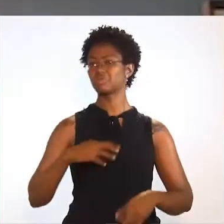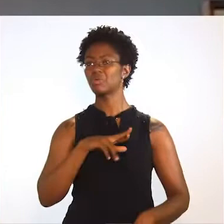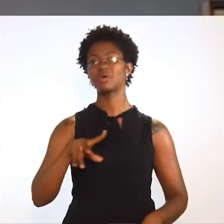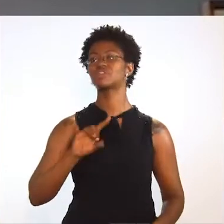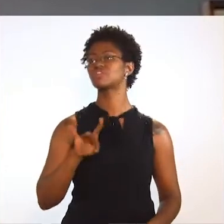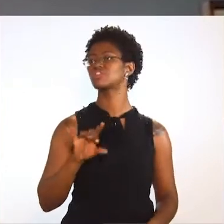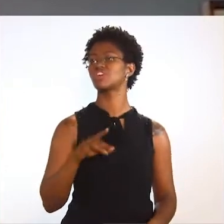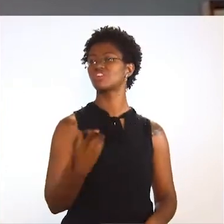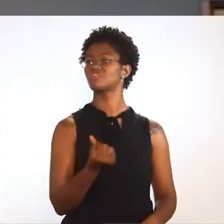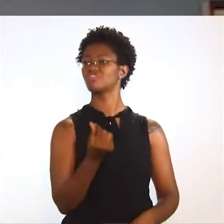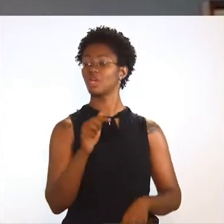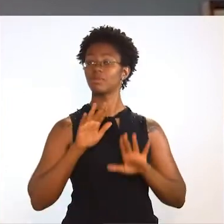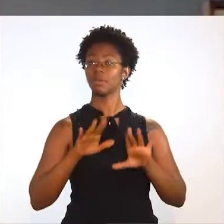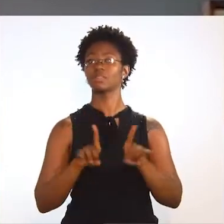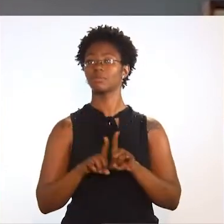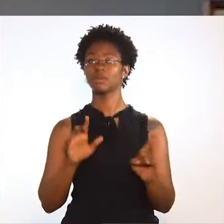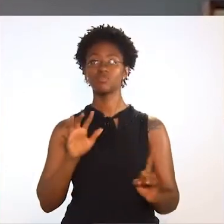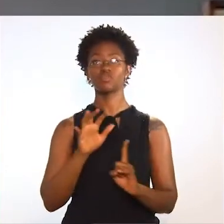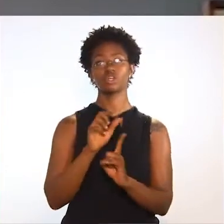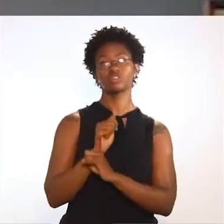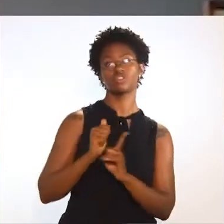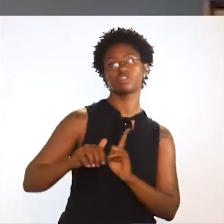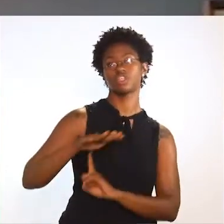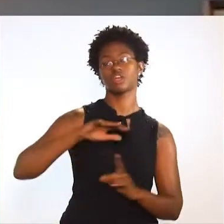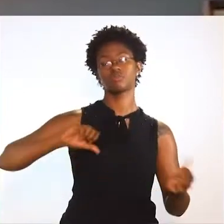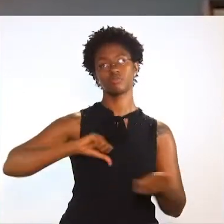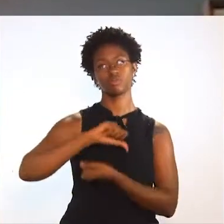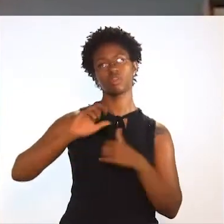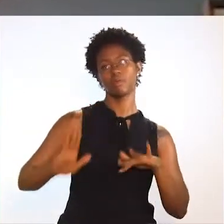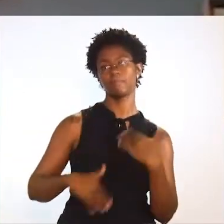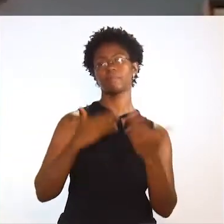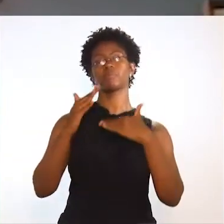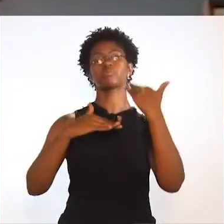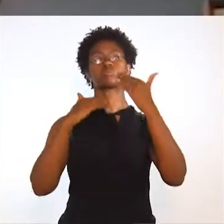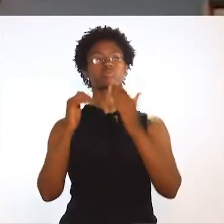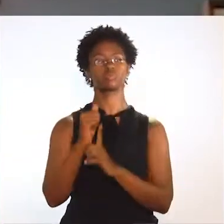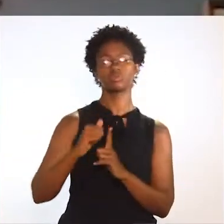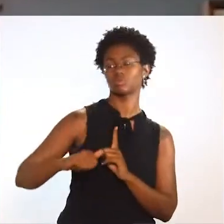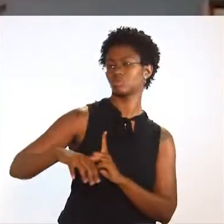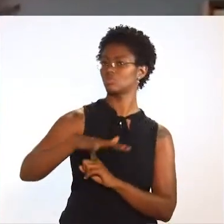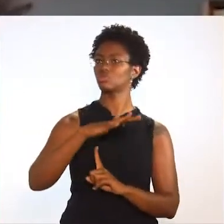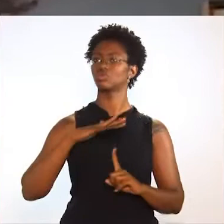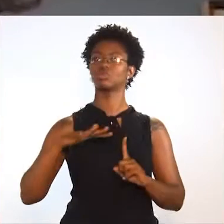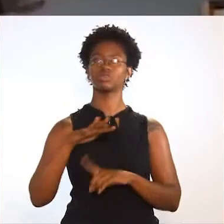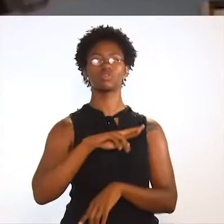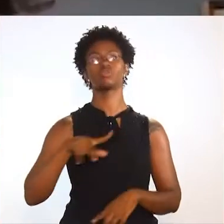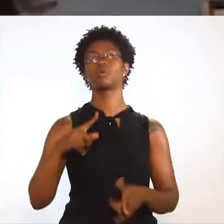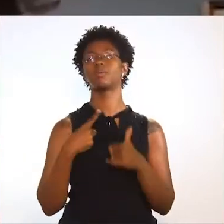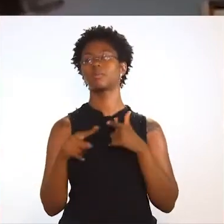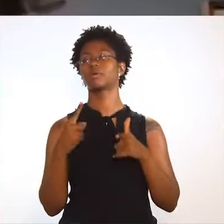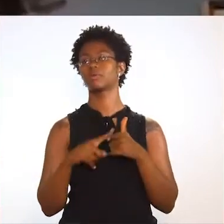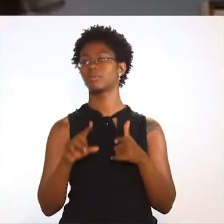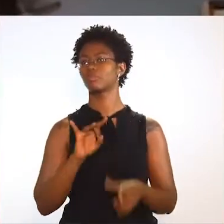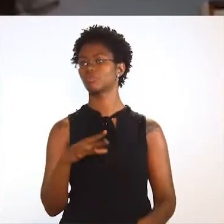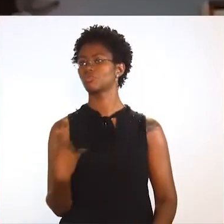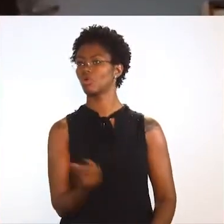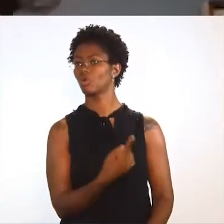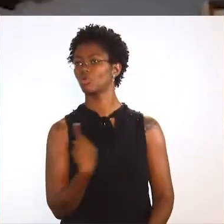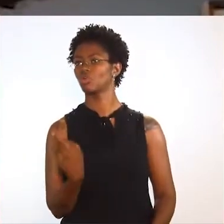buscando lucro, mas a mudança da sociedade, a mudança daquela situação que a gente observa e que pode, assim, não ser só um